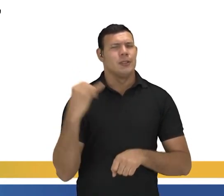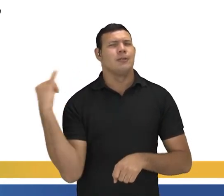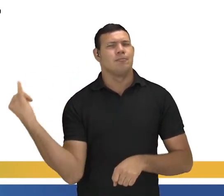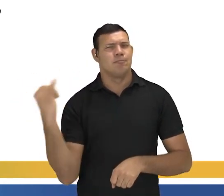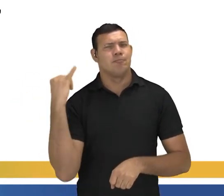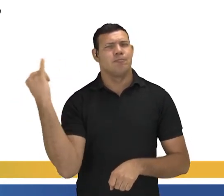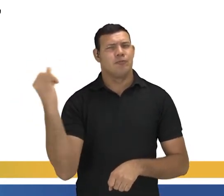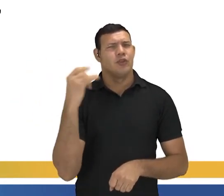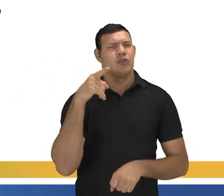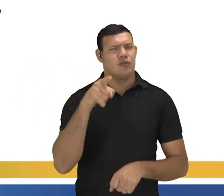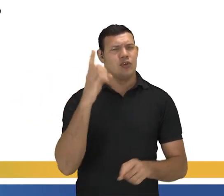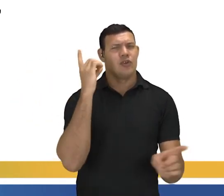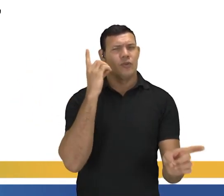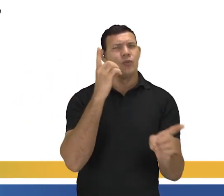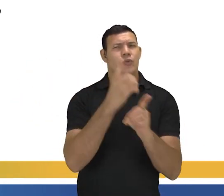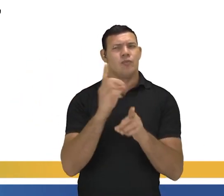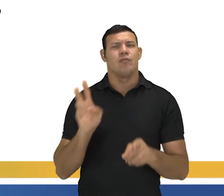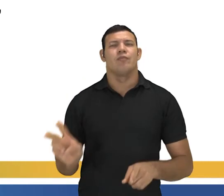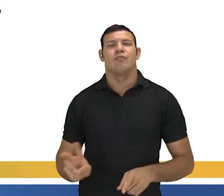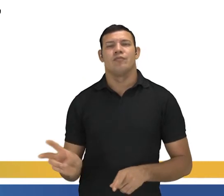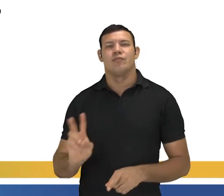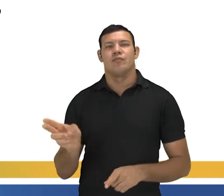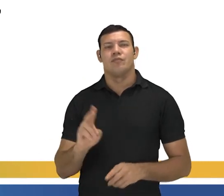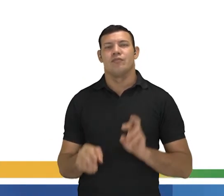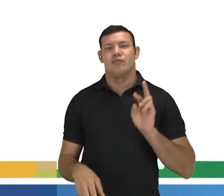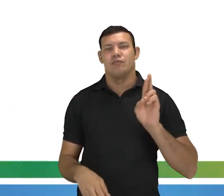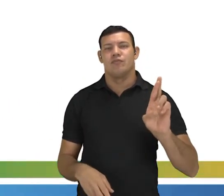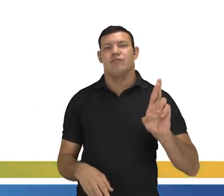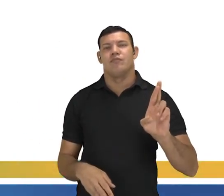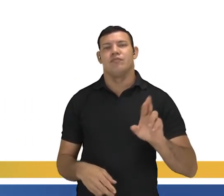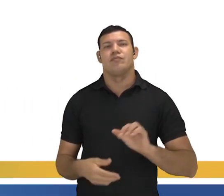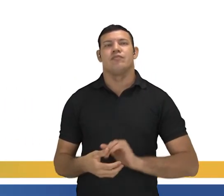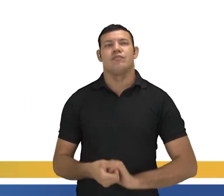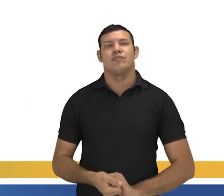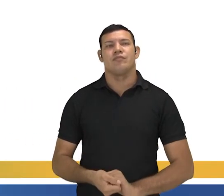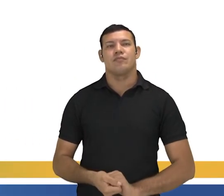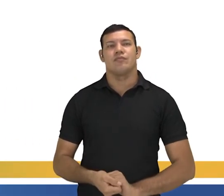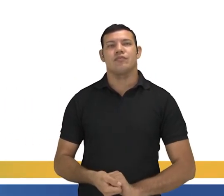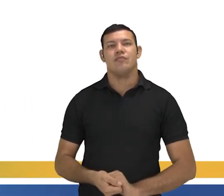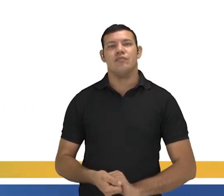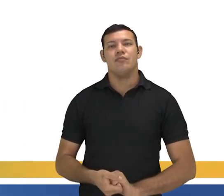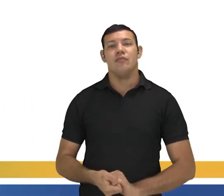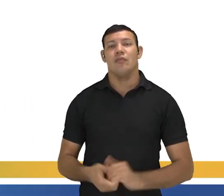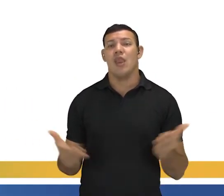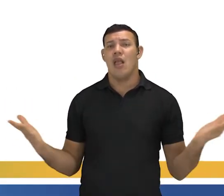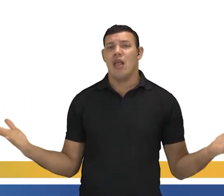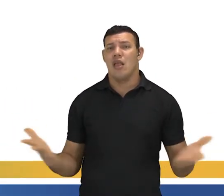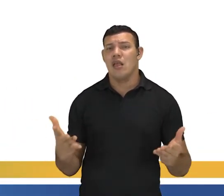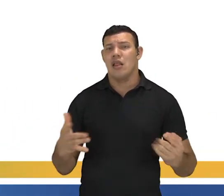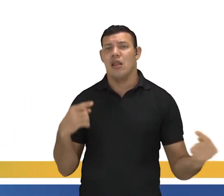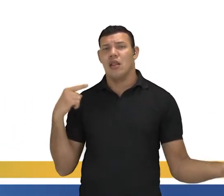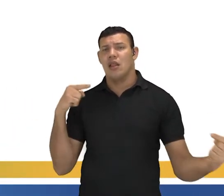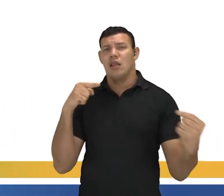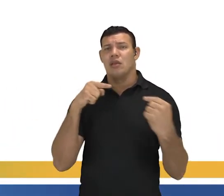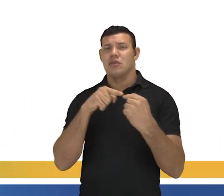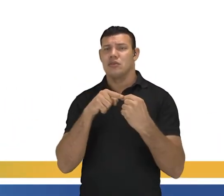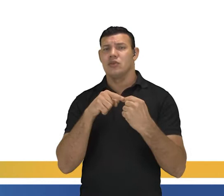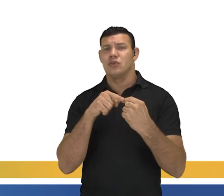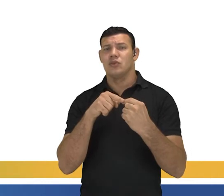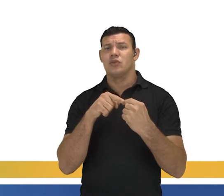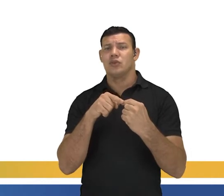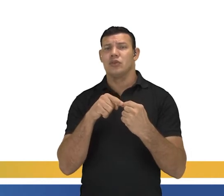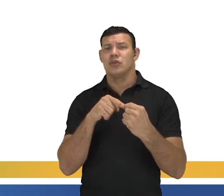realizar os cálculos para achar então o valor do REC, correto? Na associação mista de resistores,